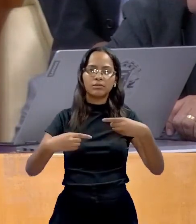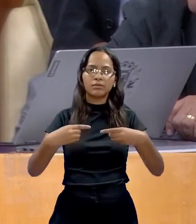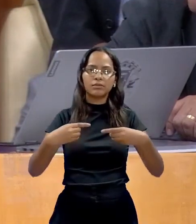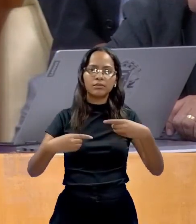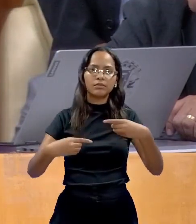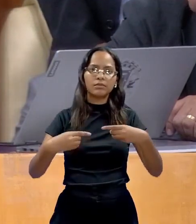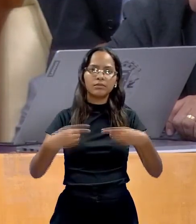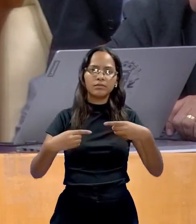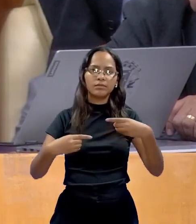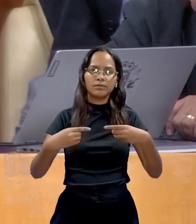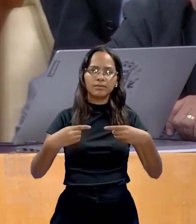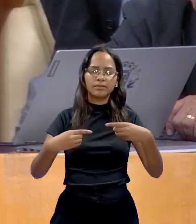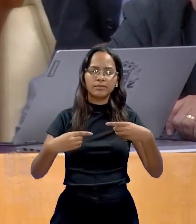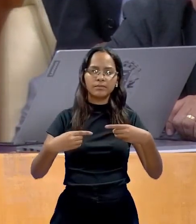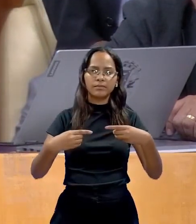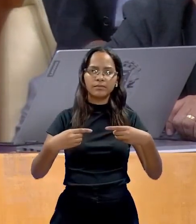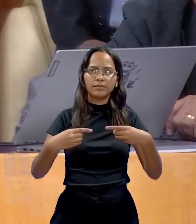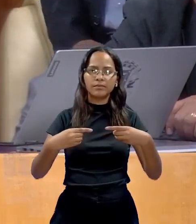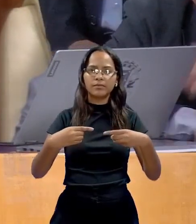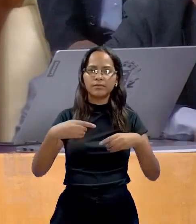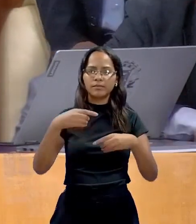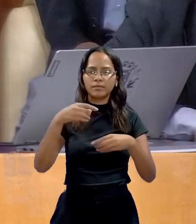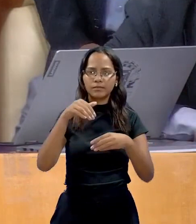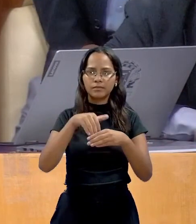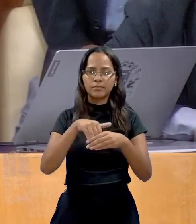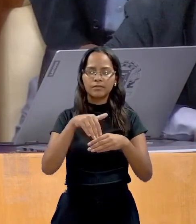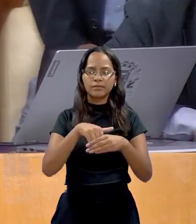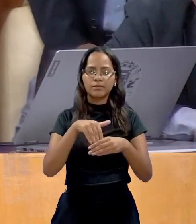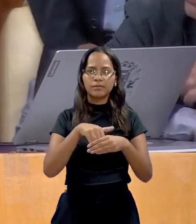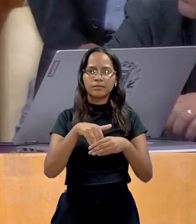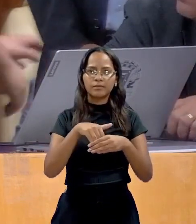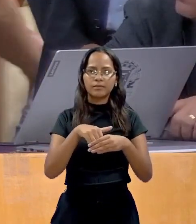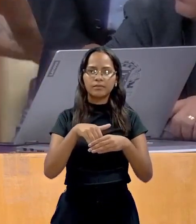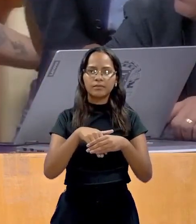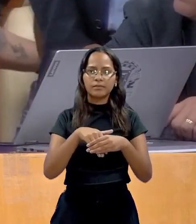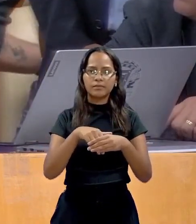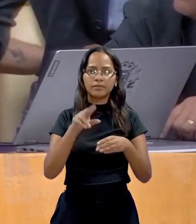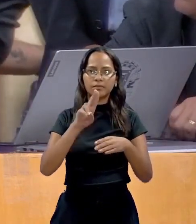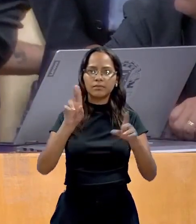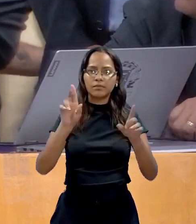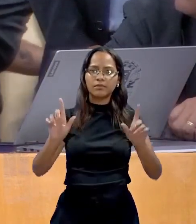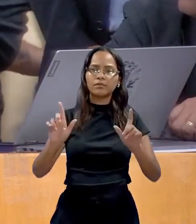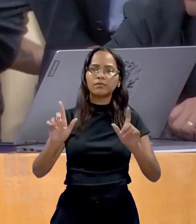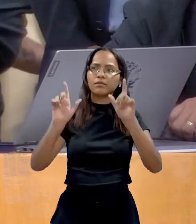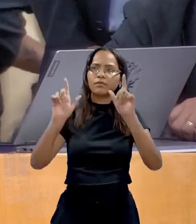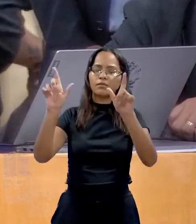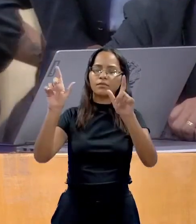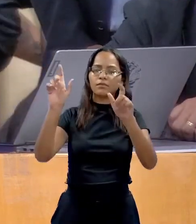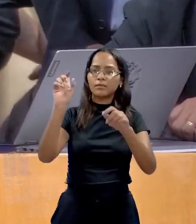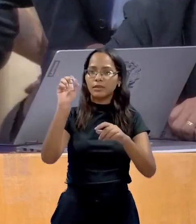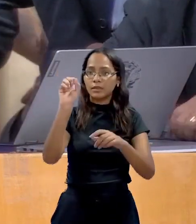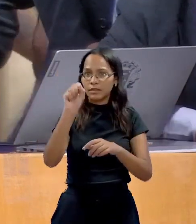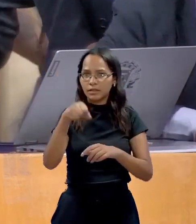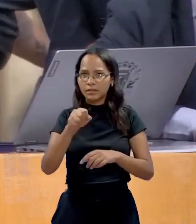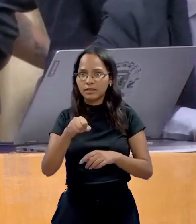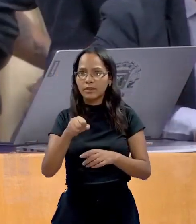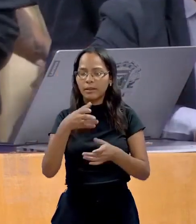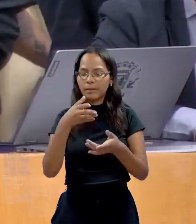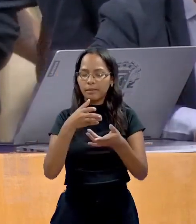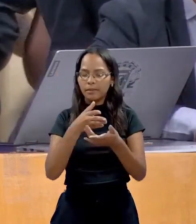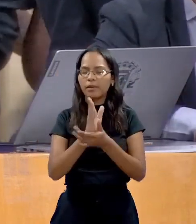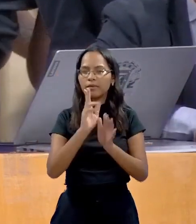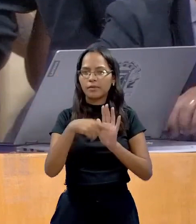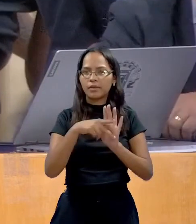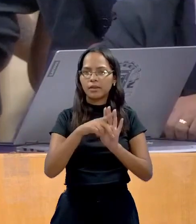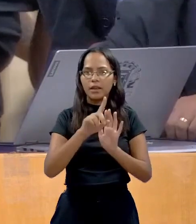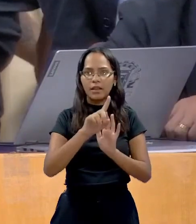Os títulos estão em discussão. Os títulos estão em votação, votação nominal no painel. Votando sim, aprova o projeto. Votando